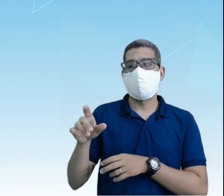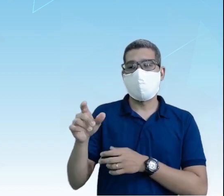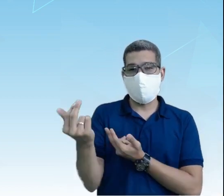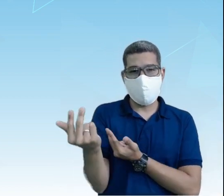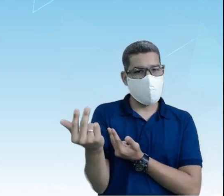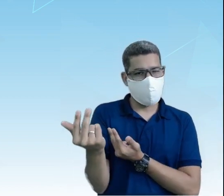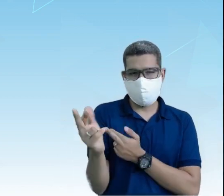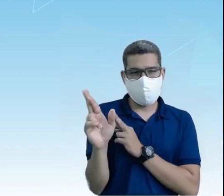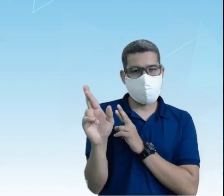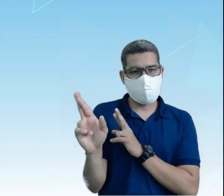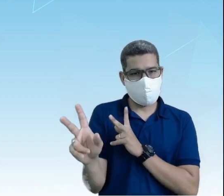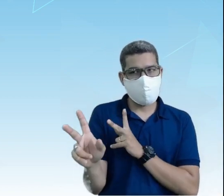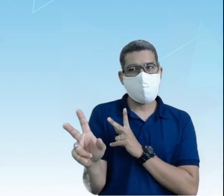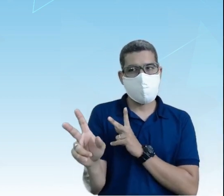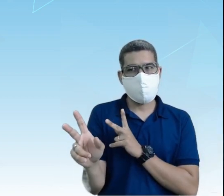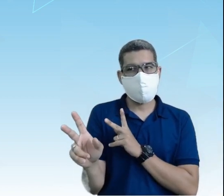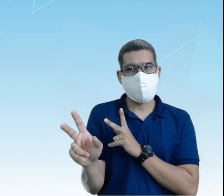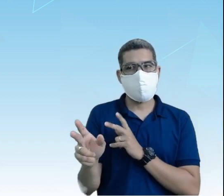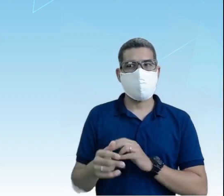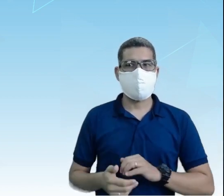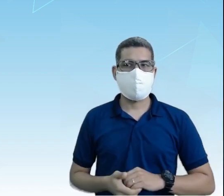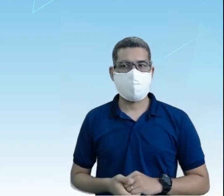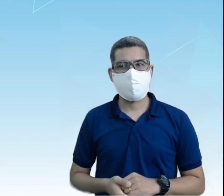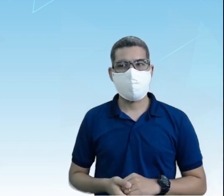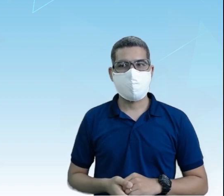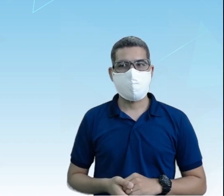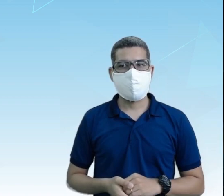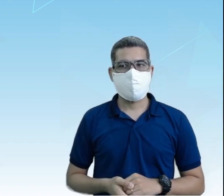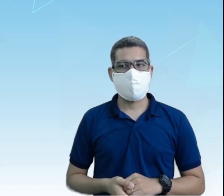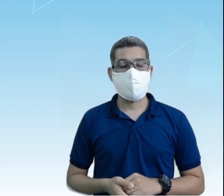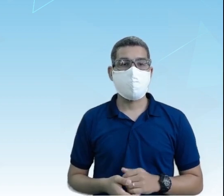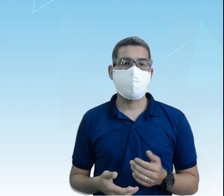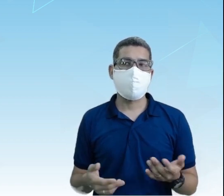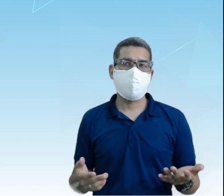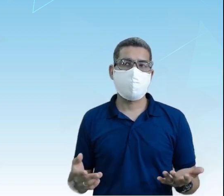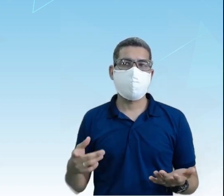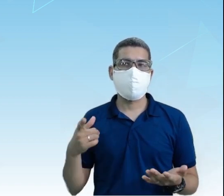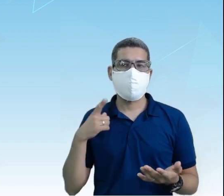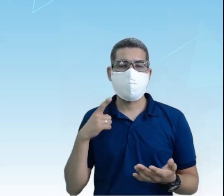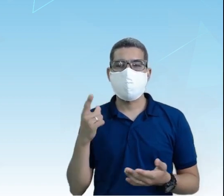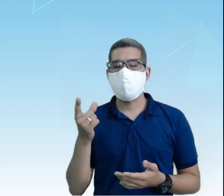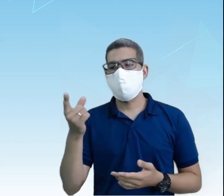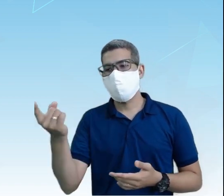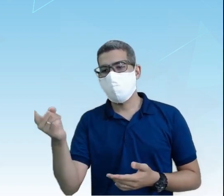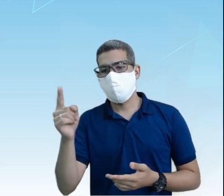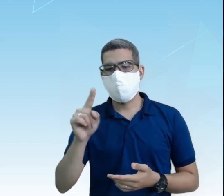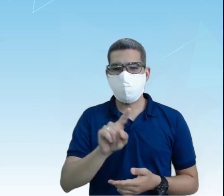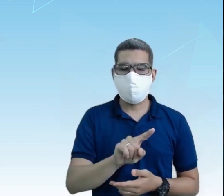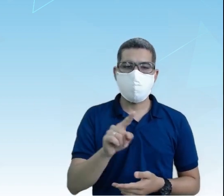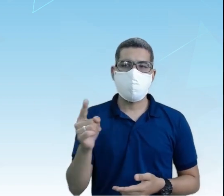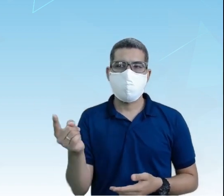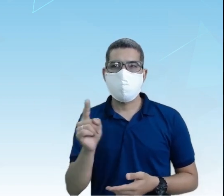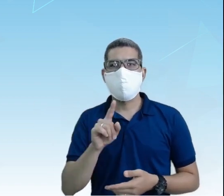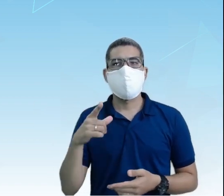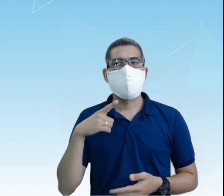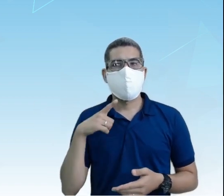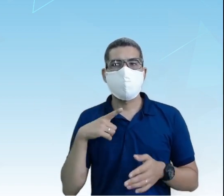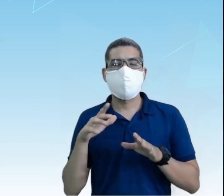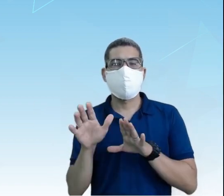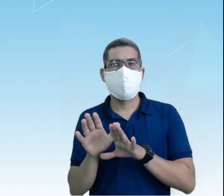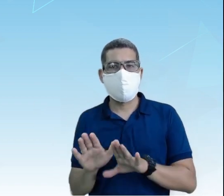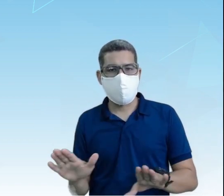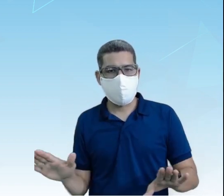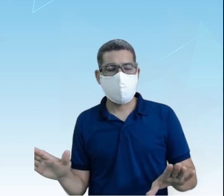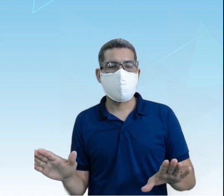a interespecífica, que são de espécies diferentes. Tanto uma como a outra irão ter relações que